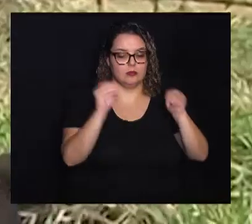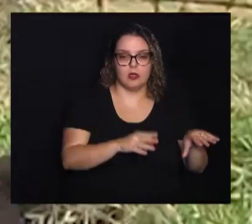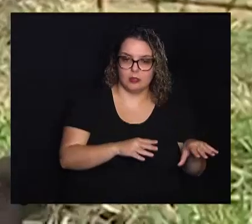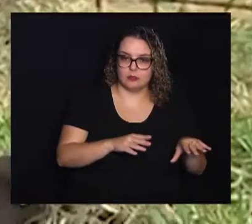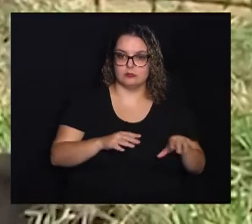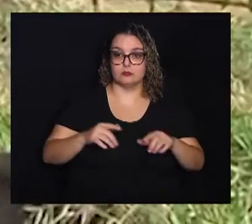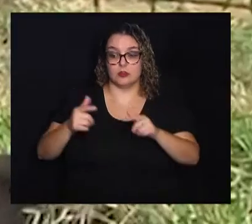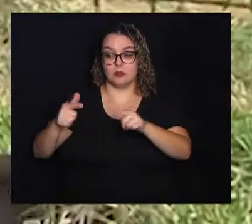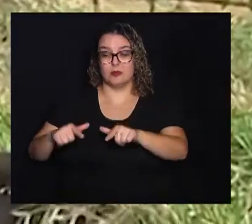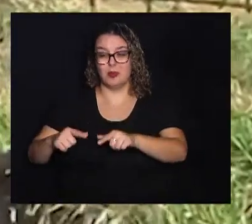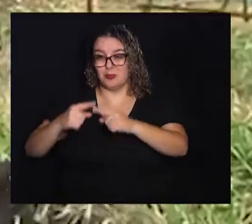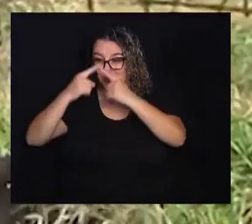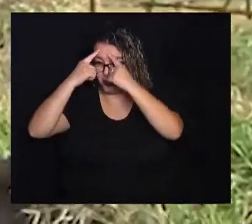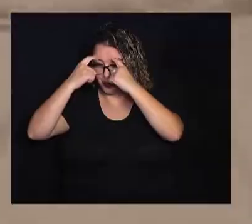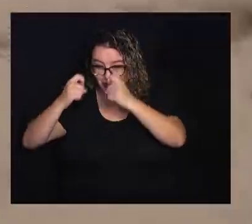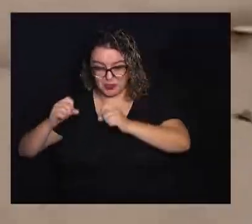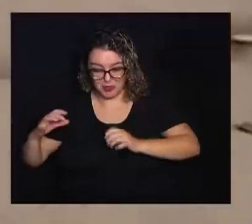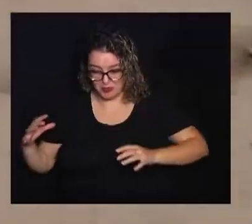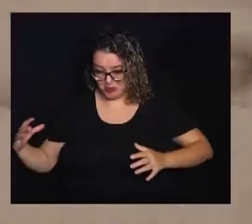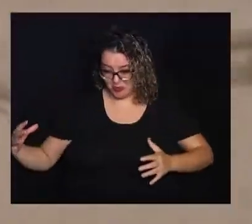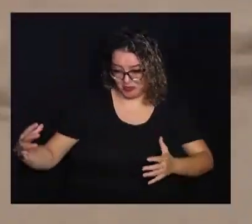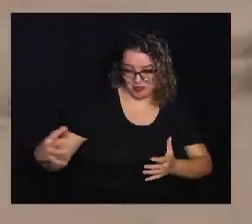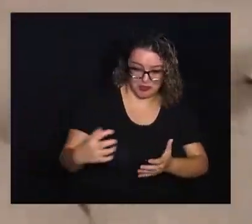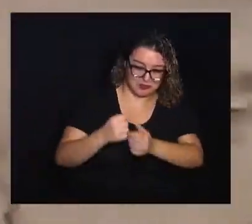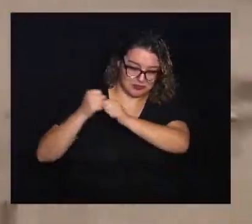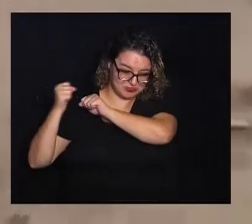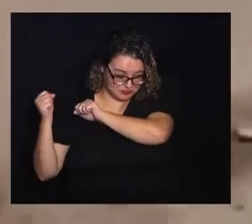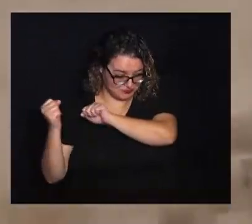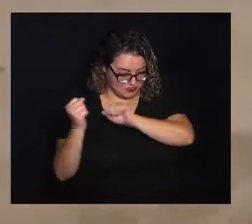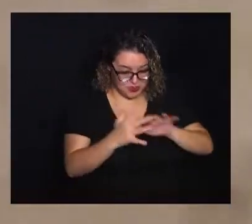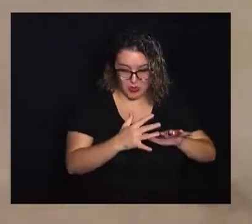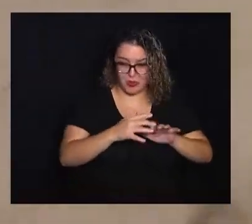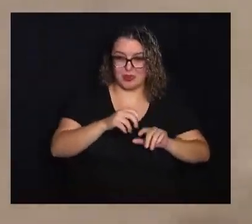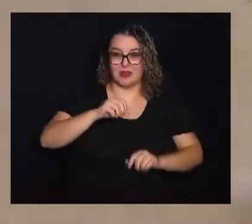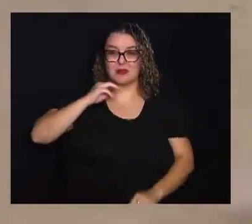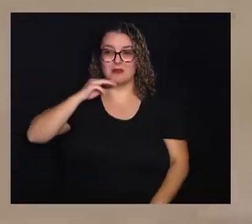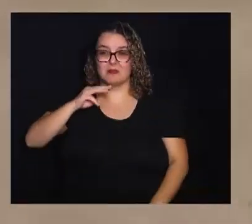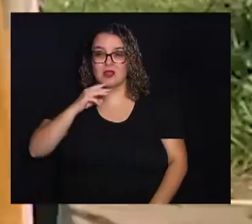durante uma violenta reintegração de posse em março de 2017.